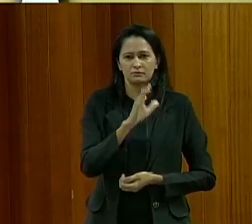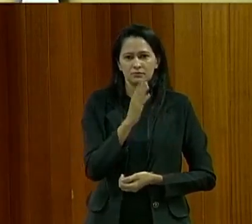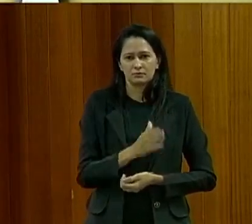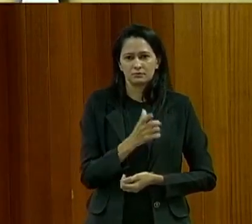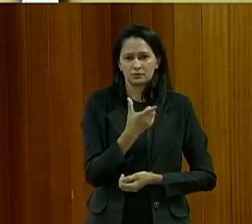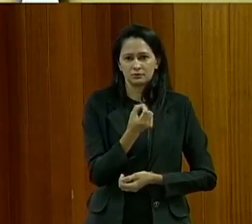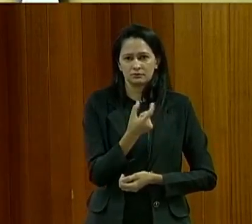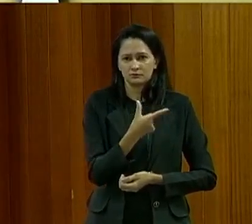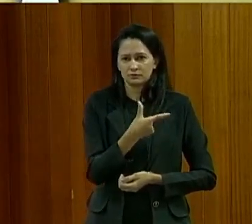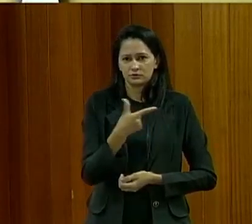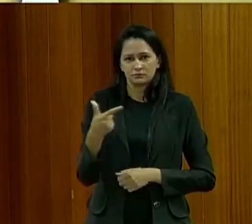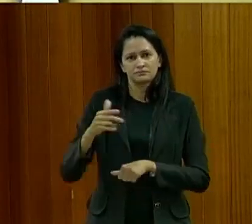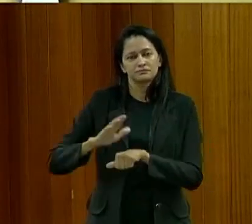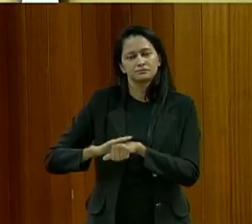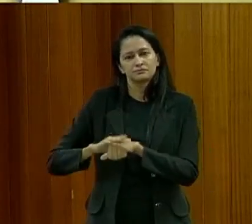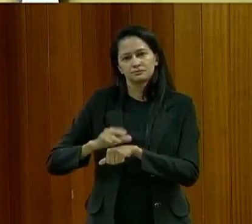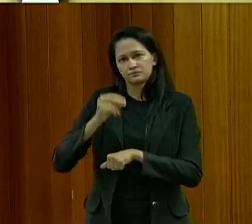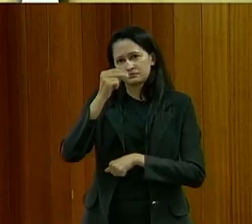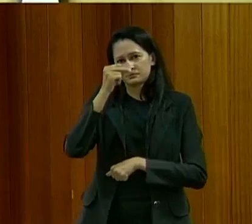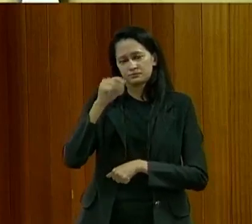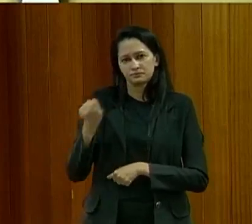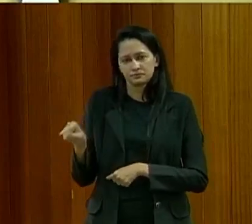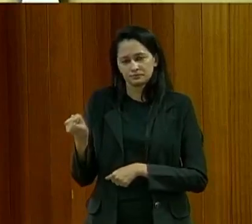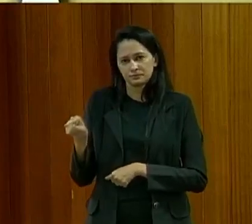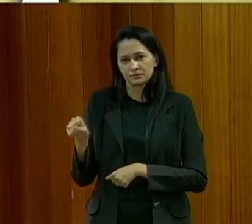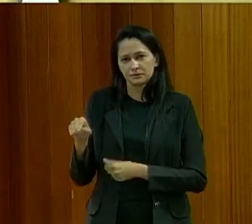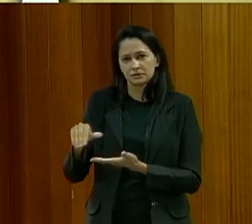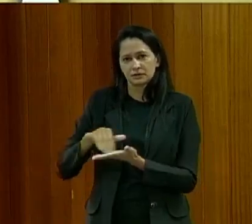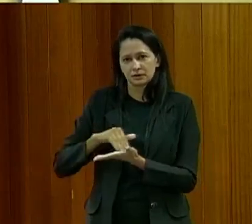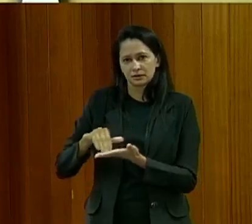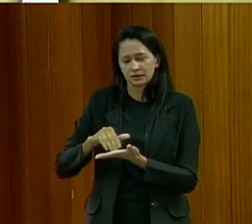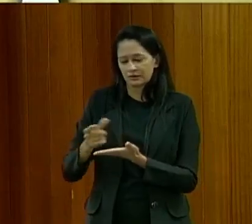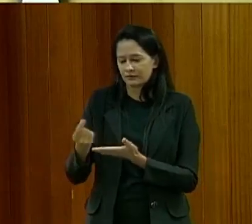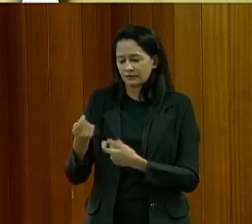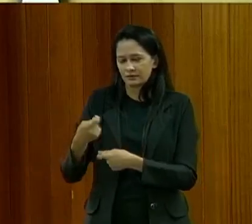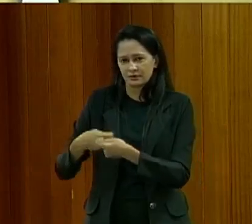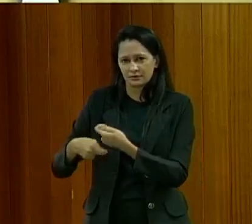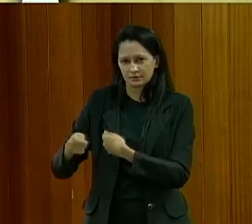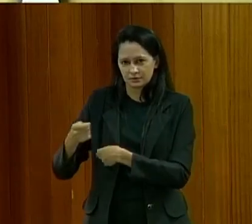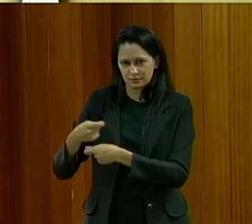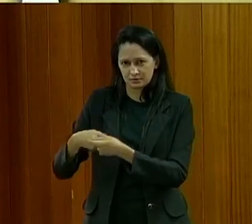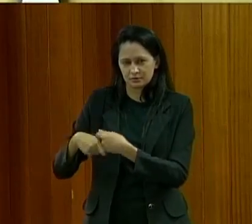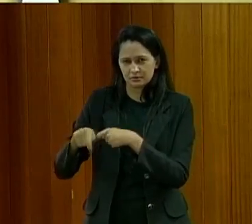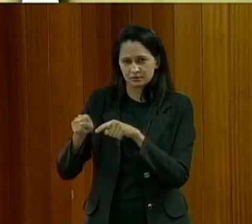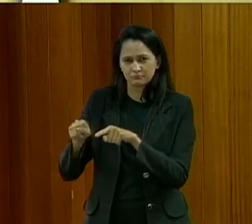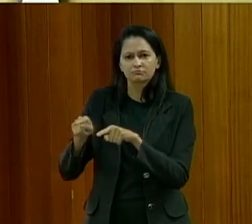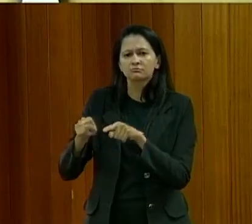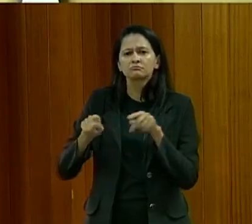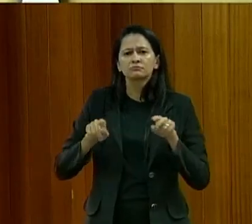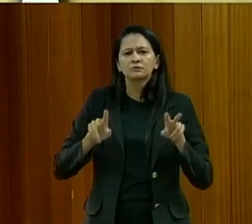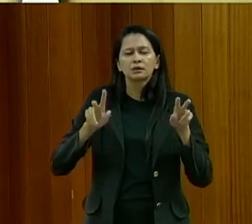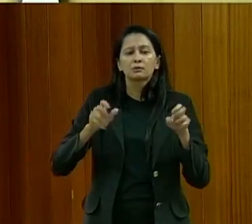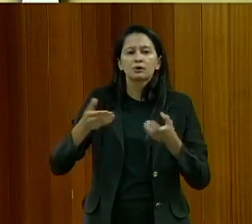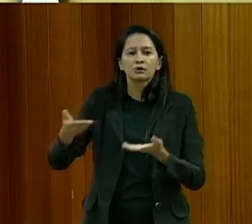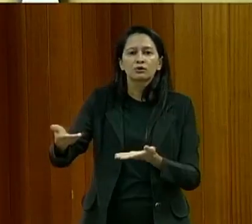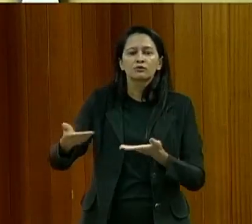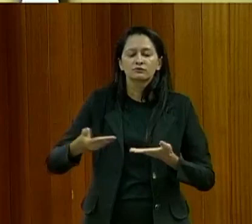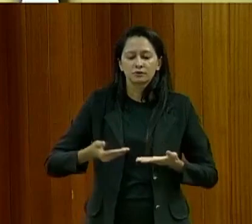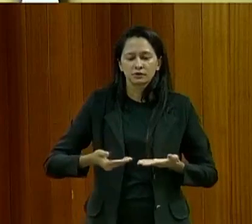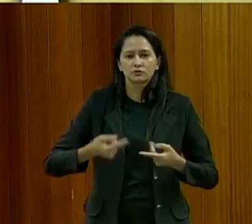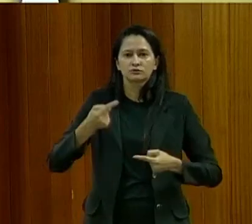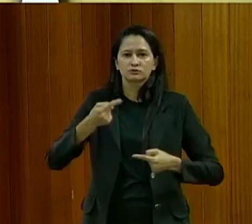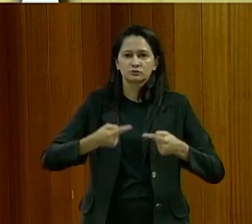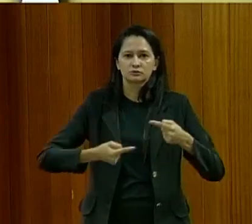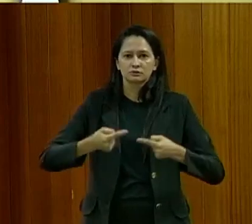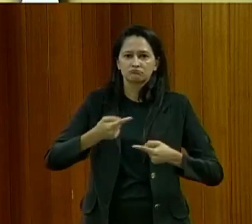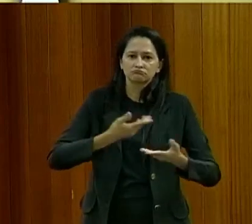09/2022, do gabinete do secretário municipal de finanças, convite para audiência pública sobre